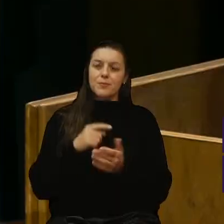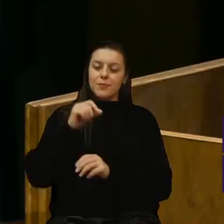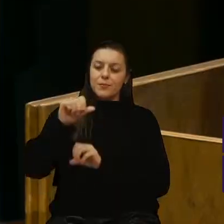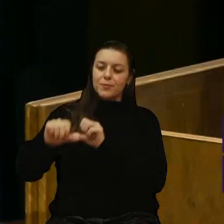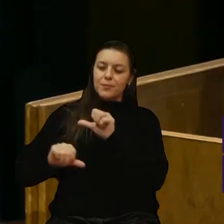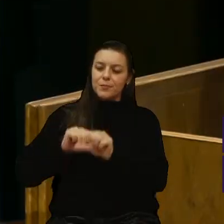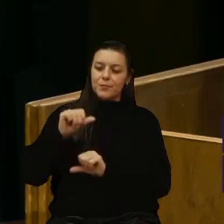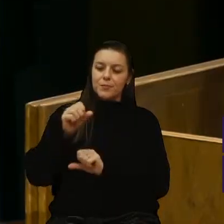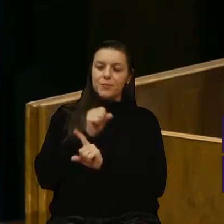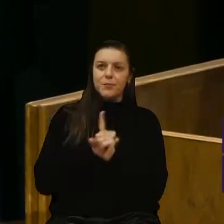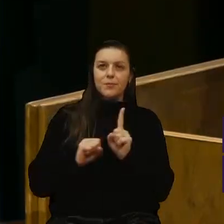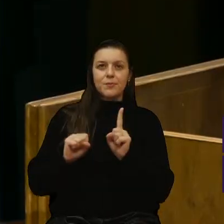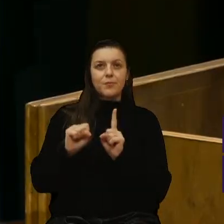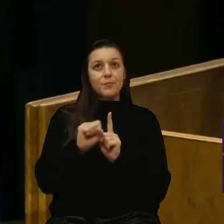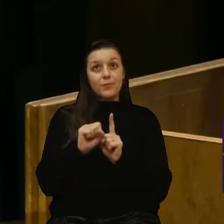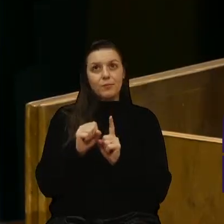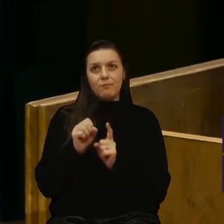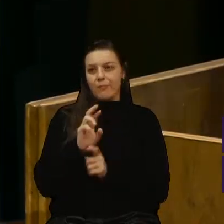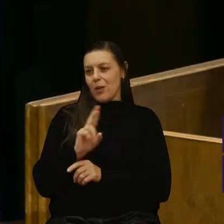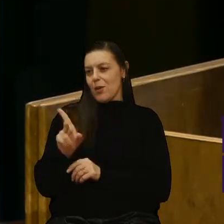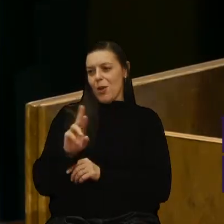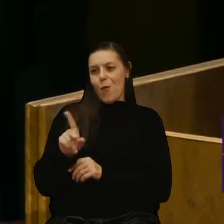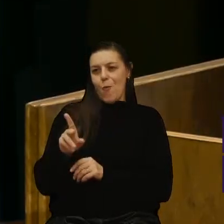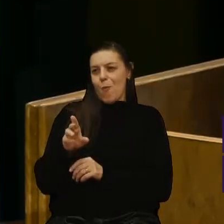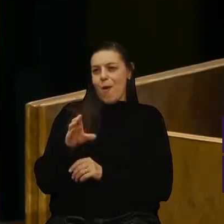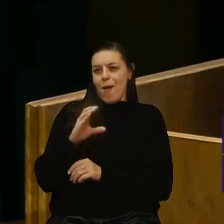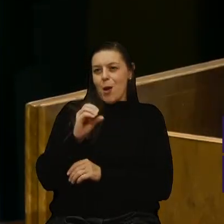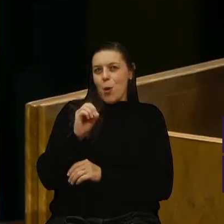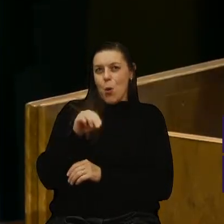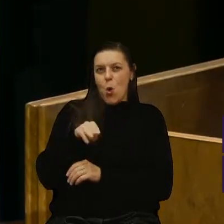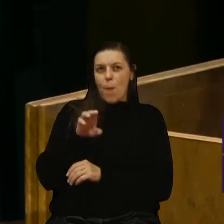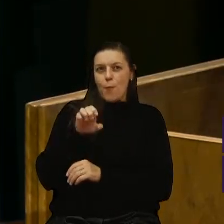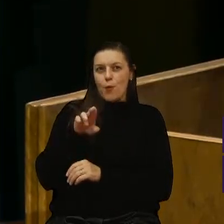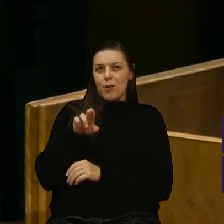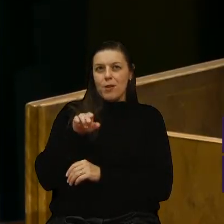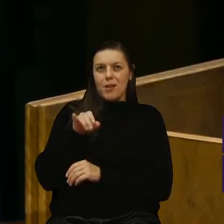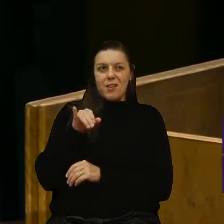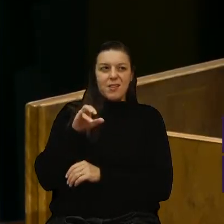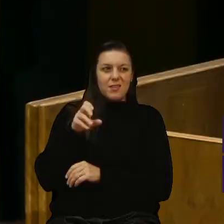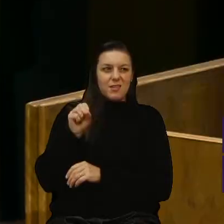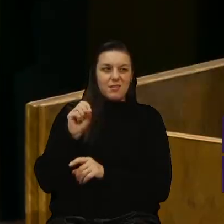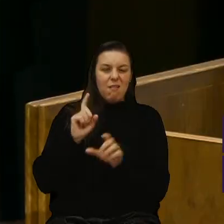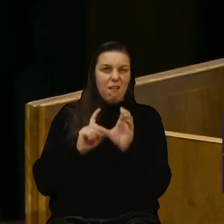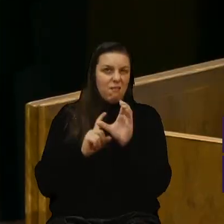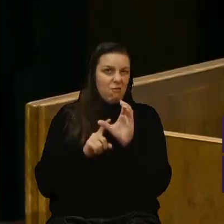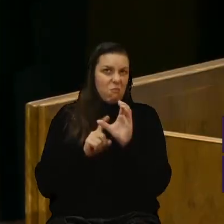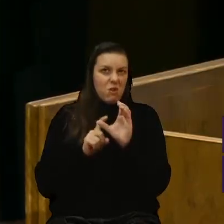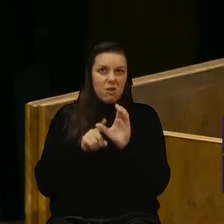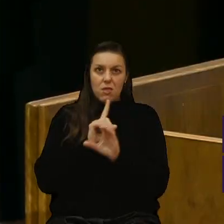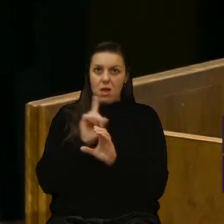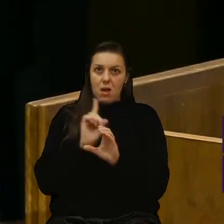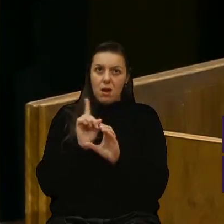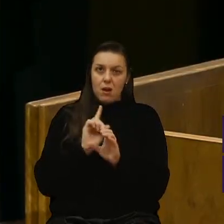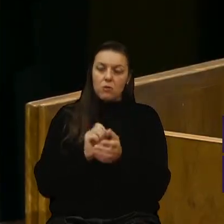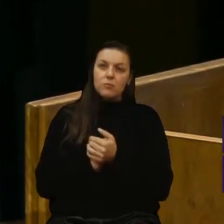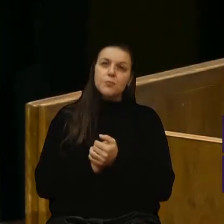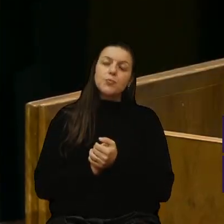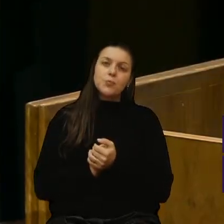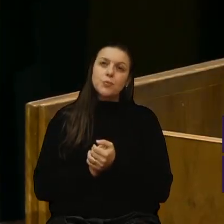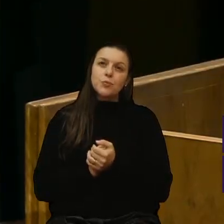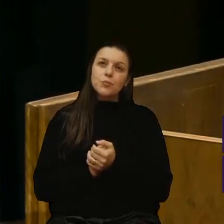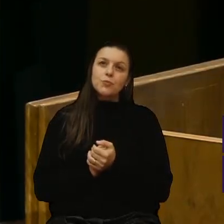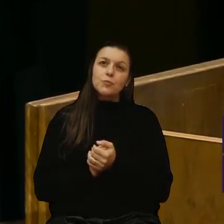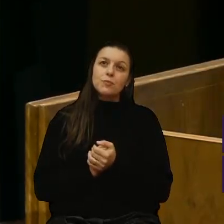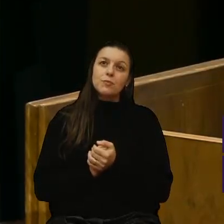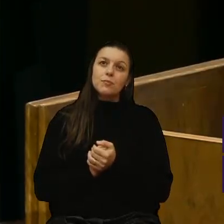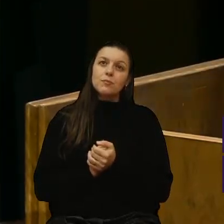transformação social. E isso não é coisa de comunista, isso não é coisa dos subversivos. Isso